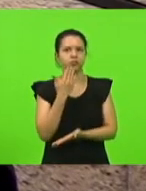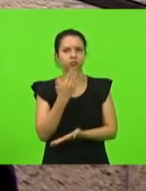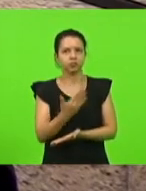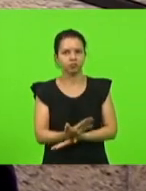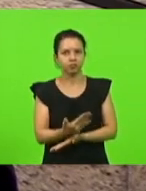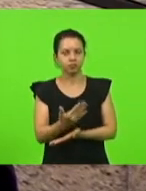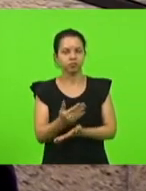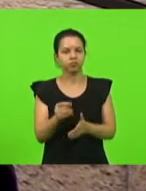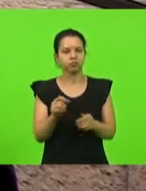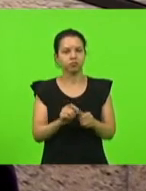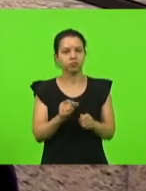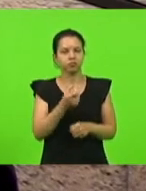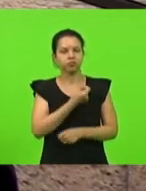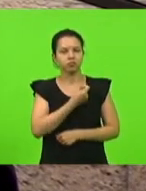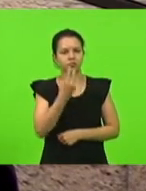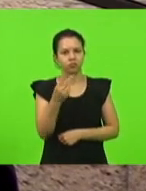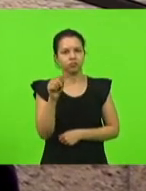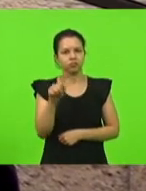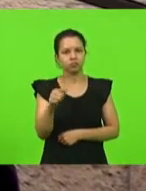de número